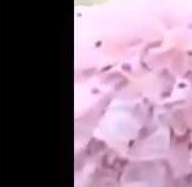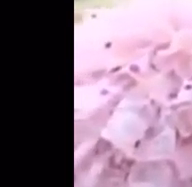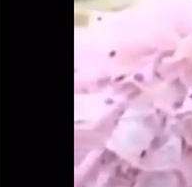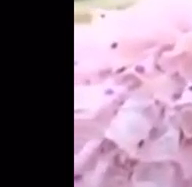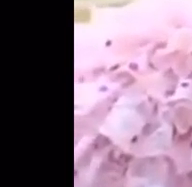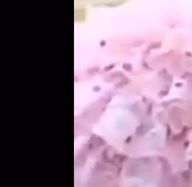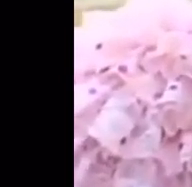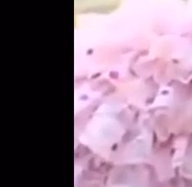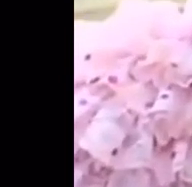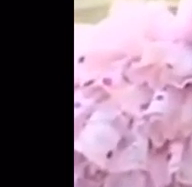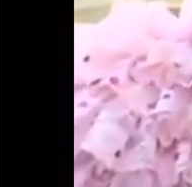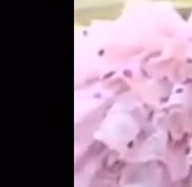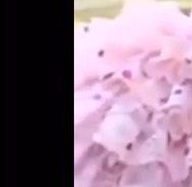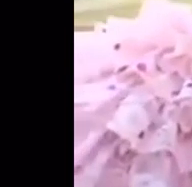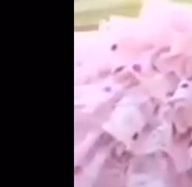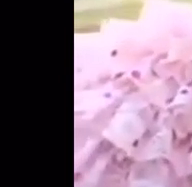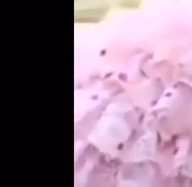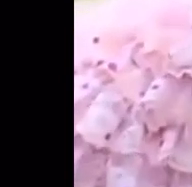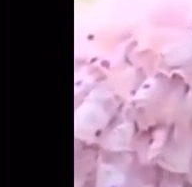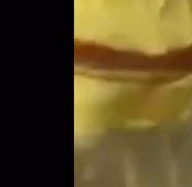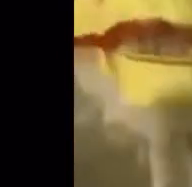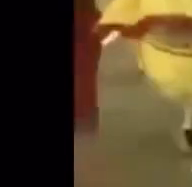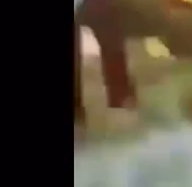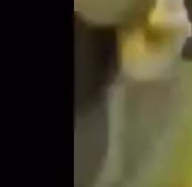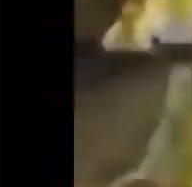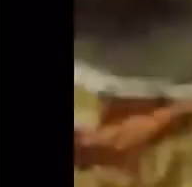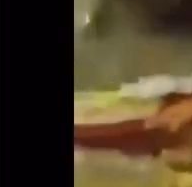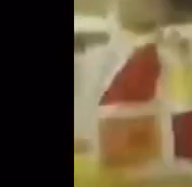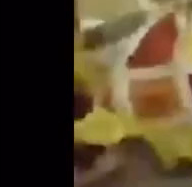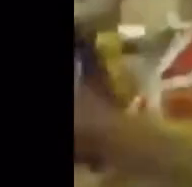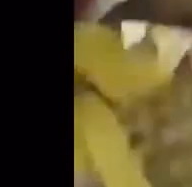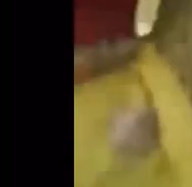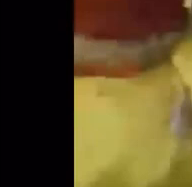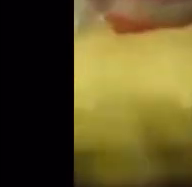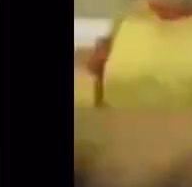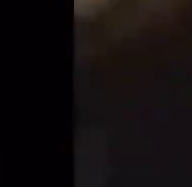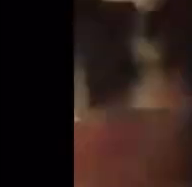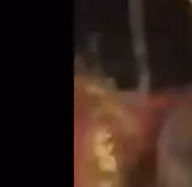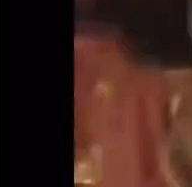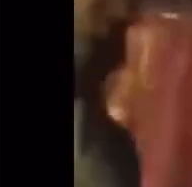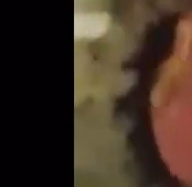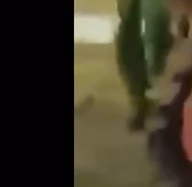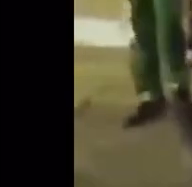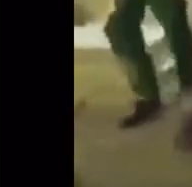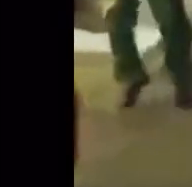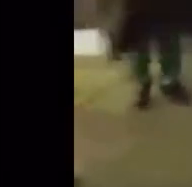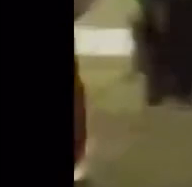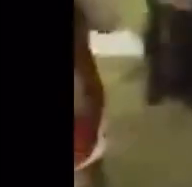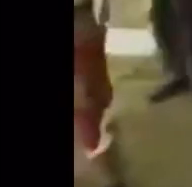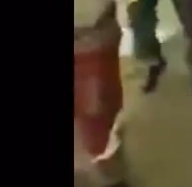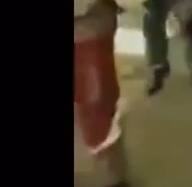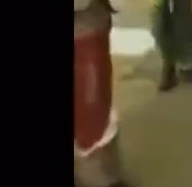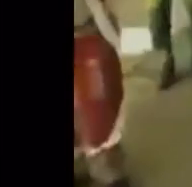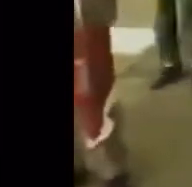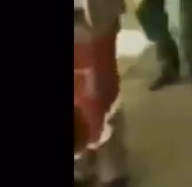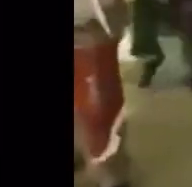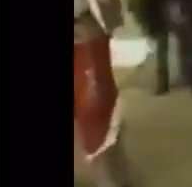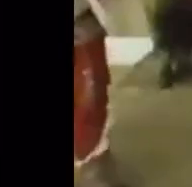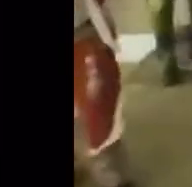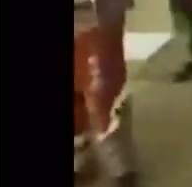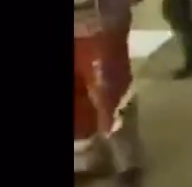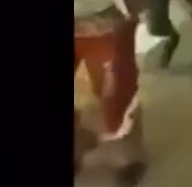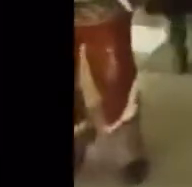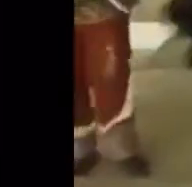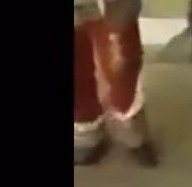animação. É um conjunto de vários quesitos, tipo a escola de samba.